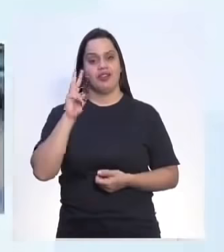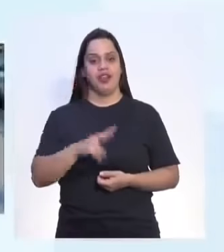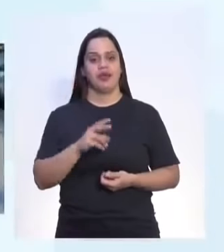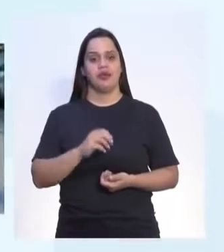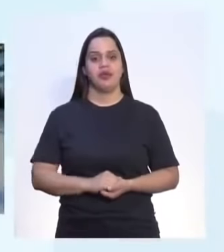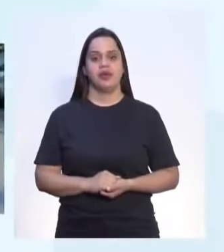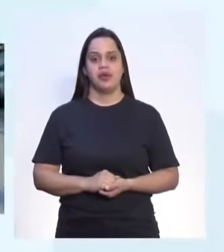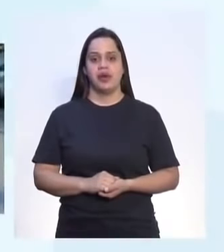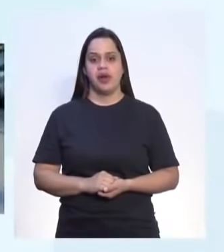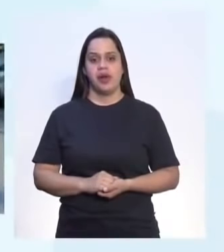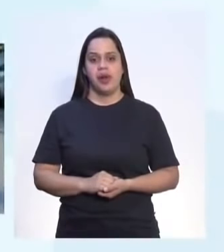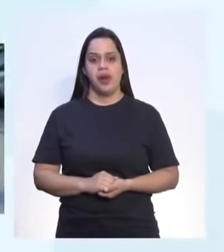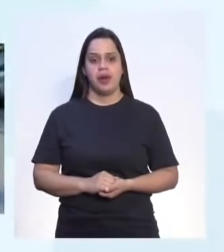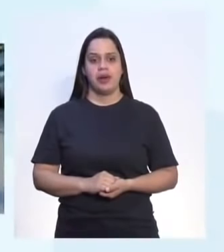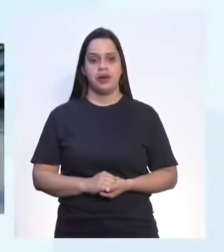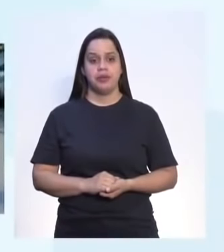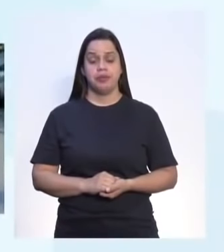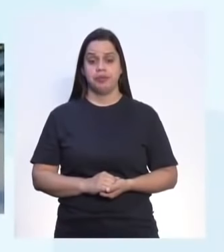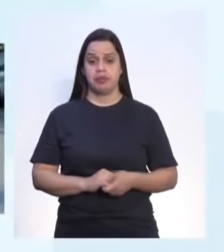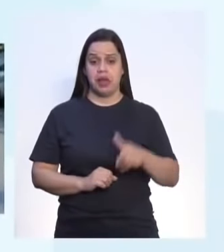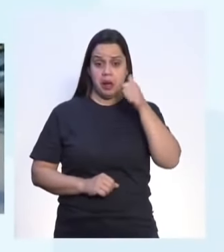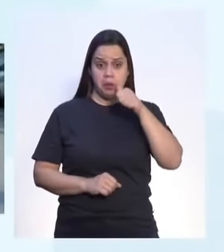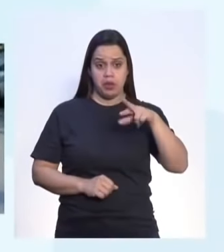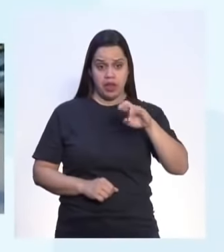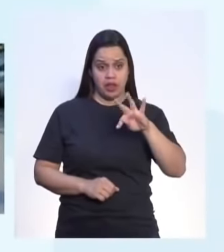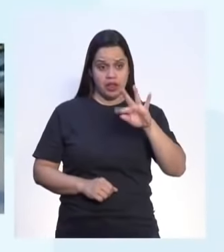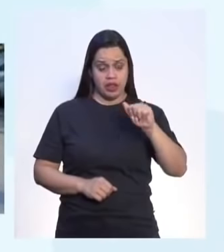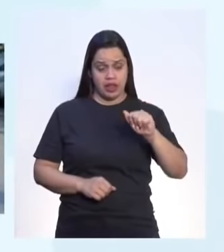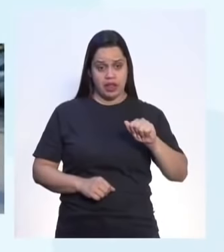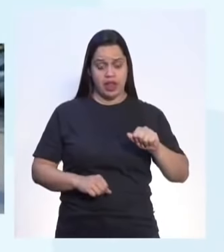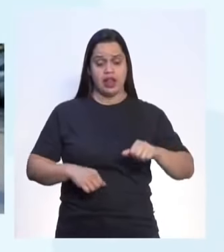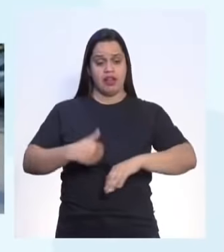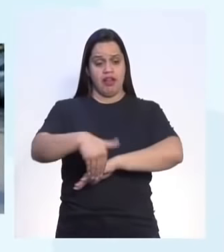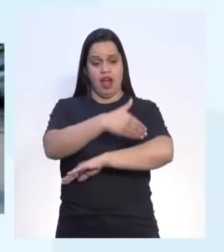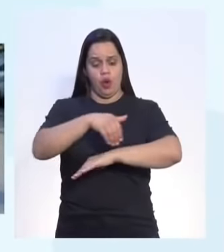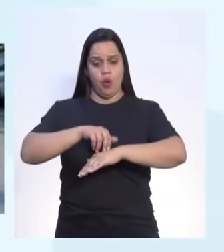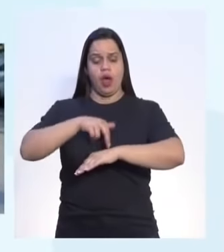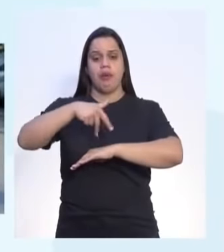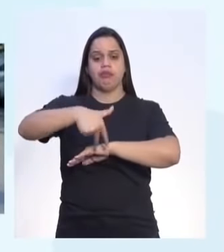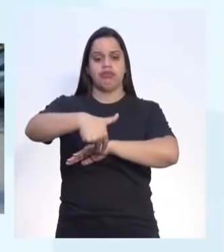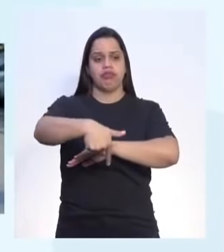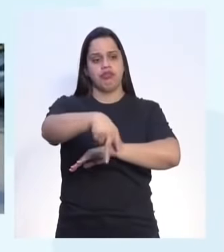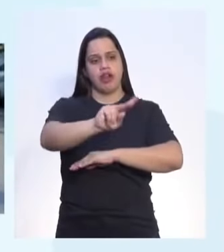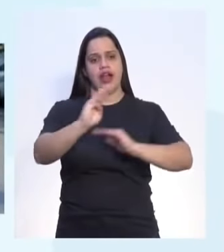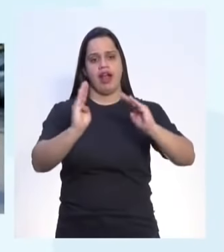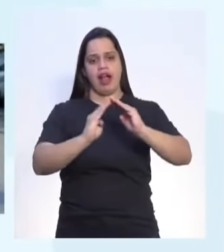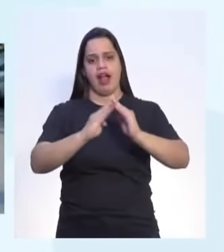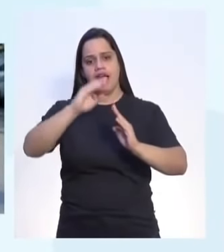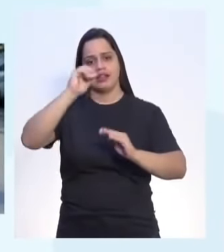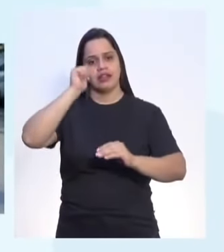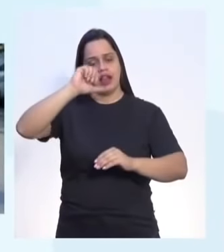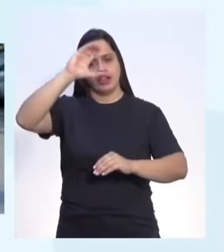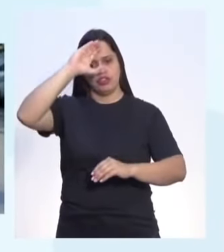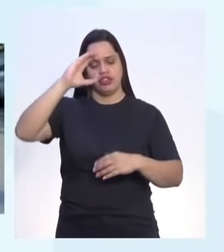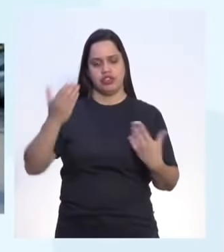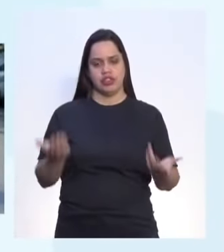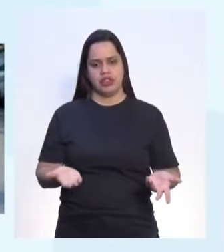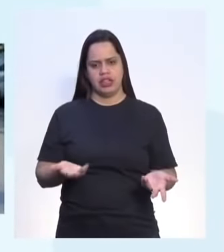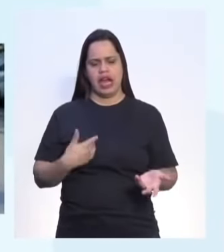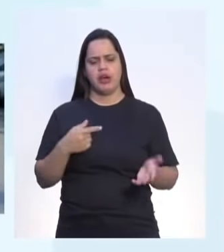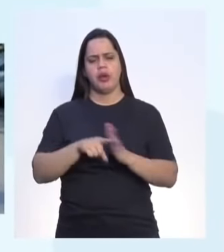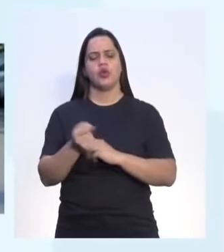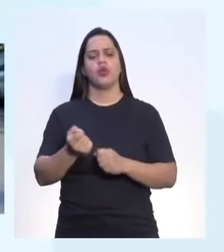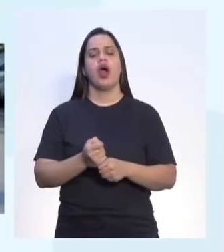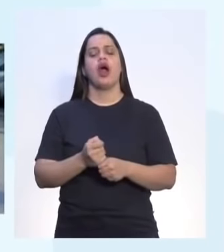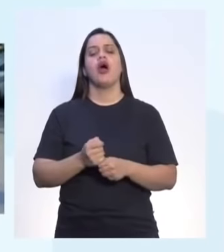Tá? A Rita atravessou a rua e foi para a casa da tia. Qual a unidade de medida mais